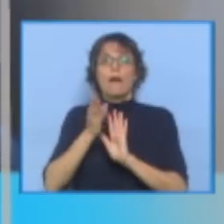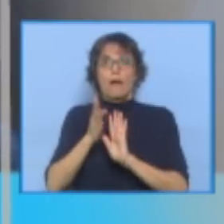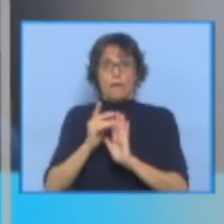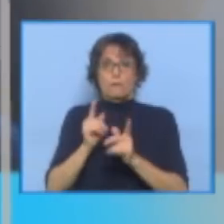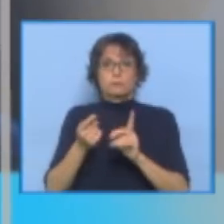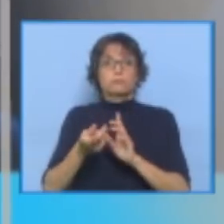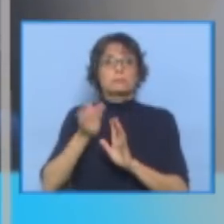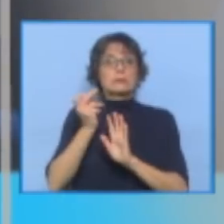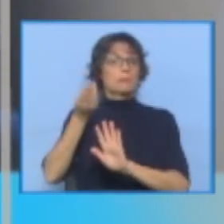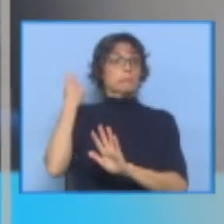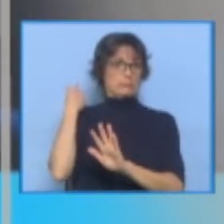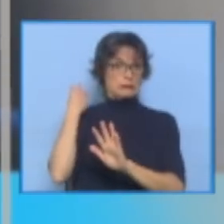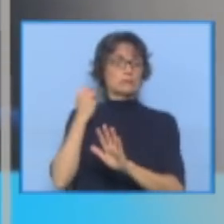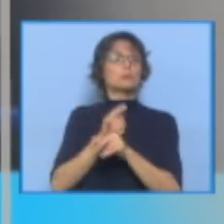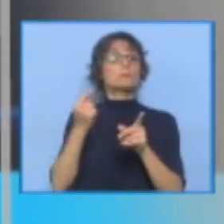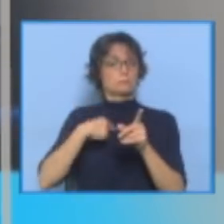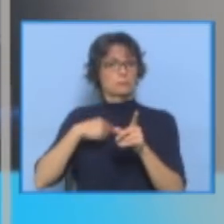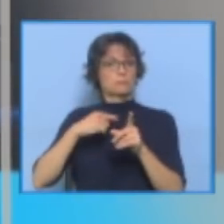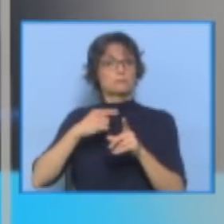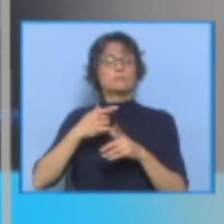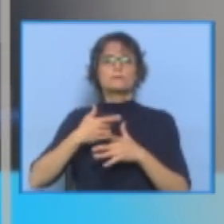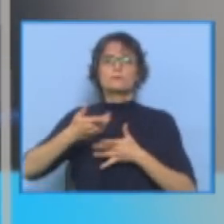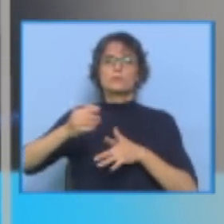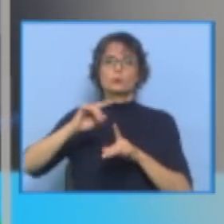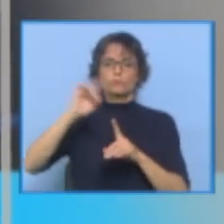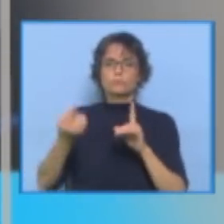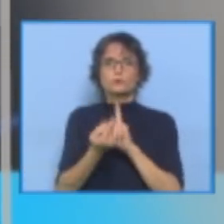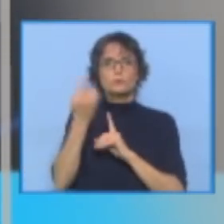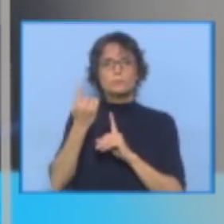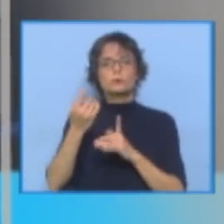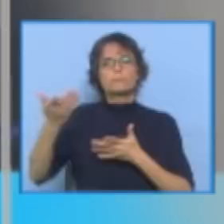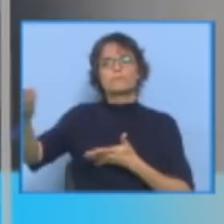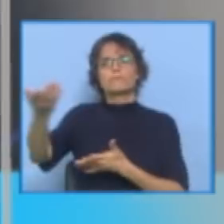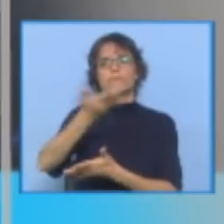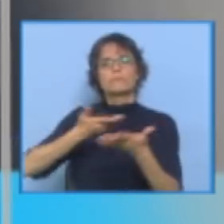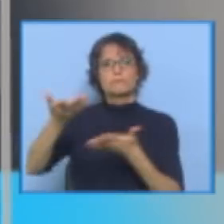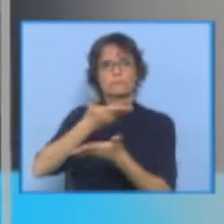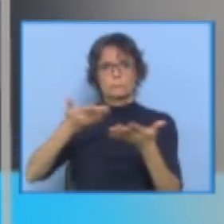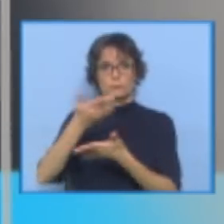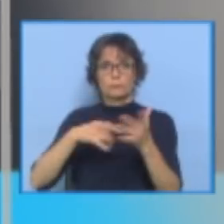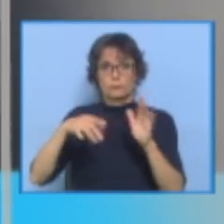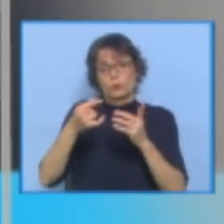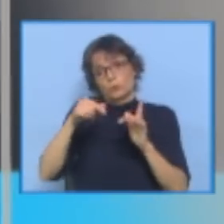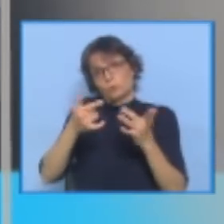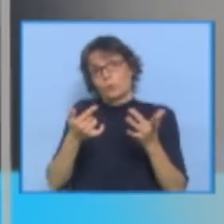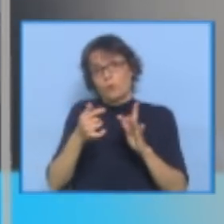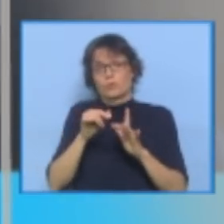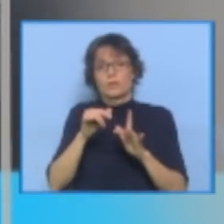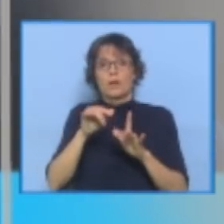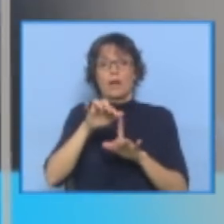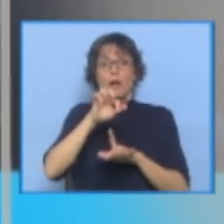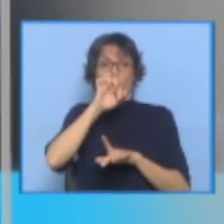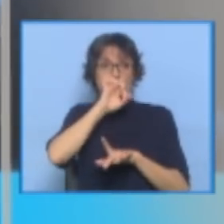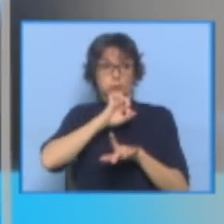anos, porque eu fiz uma primeira série de conversas com o Padre Tolentino, hoje nosso bispo e hoje em Roma. Na Capela do